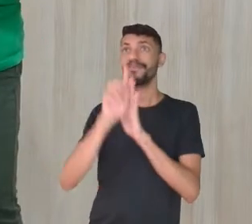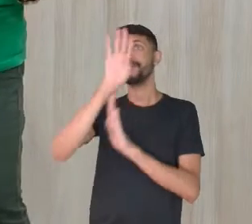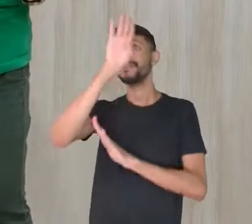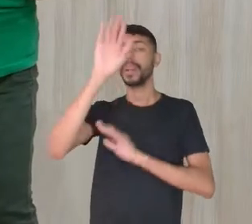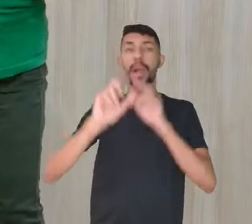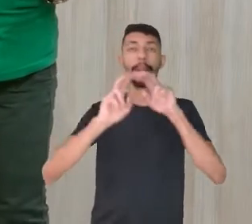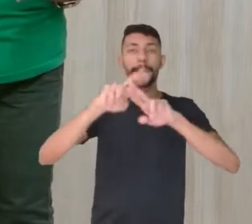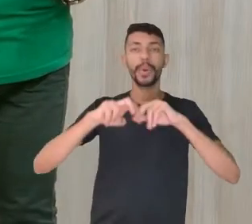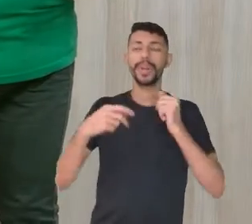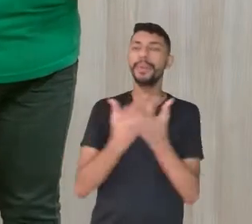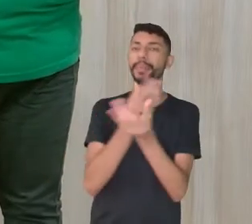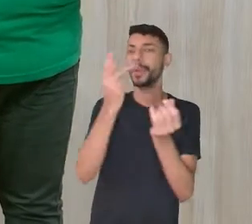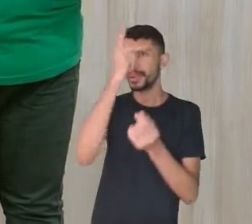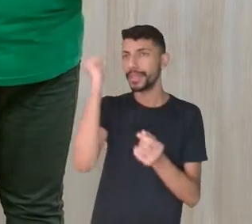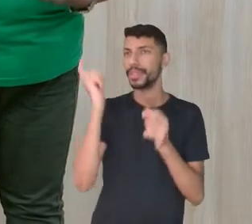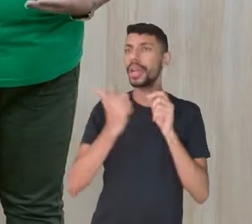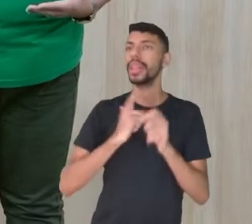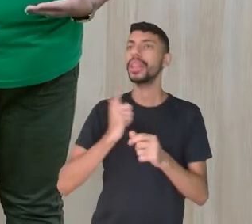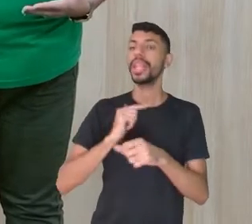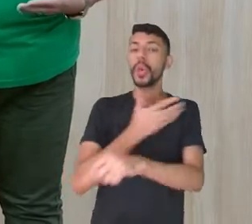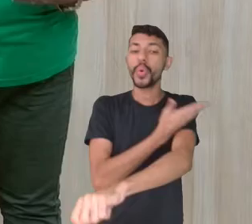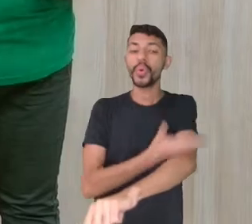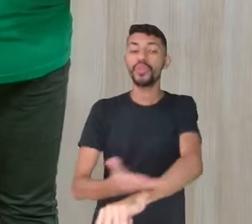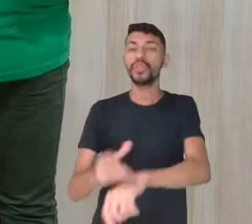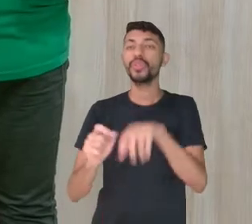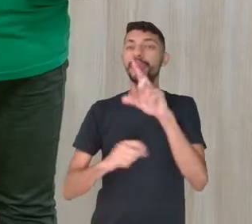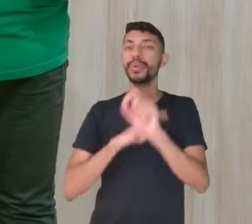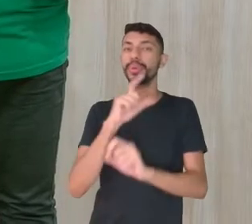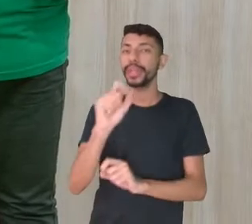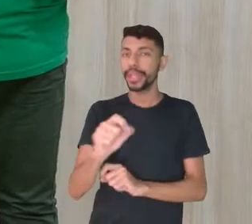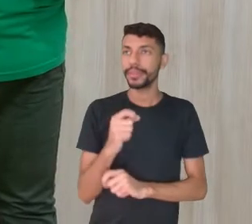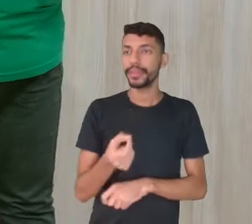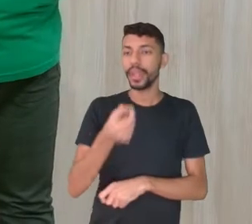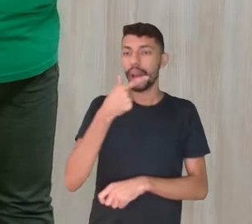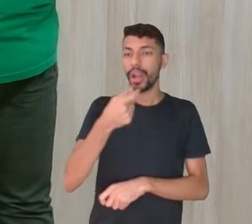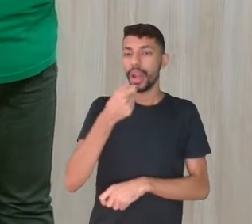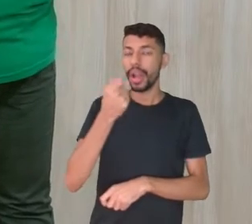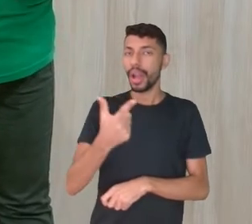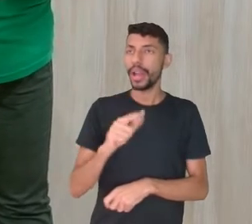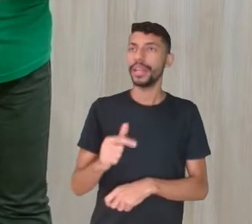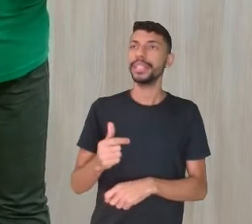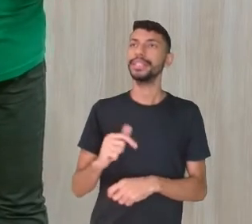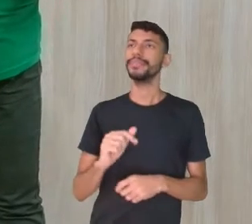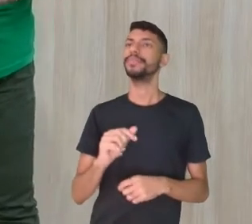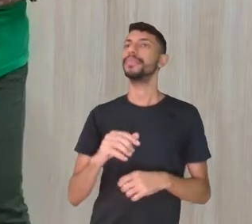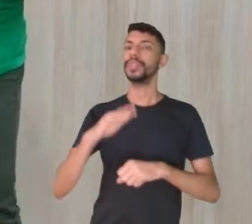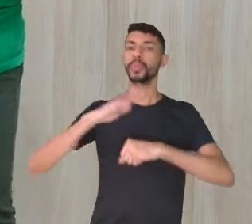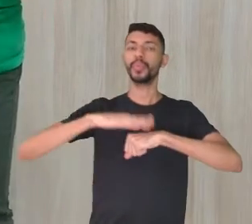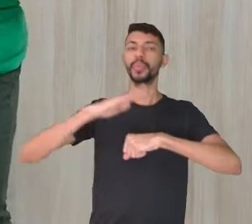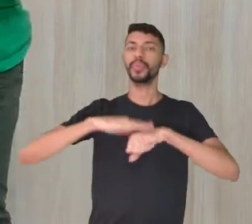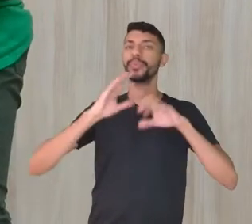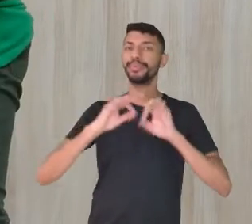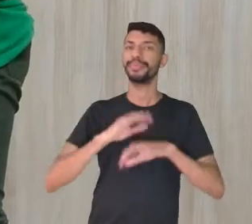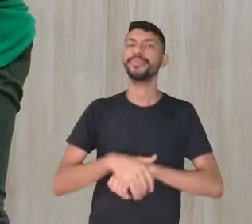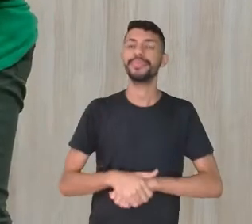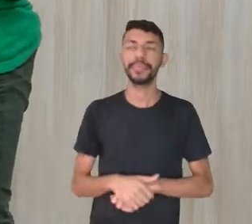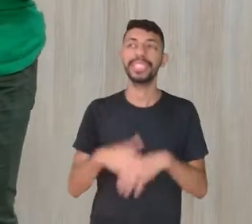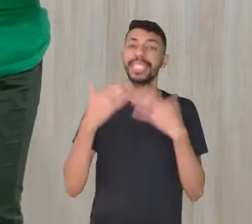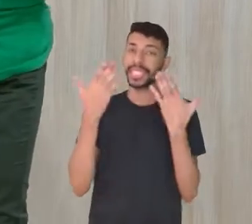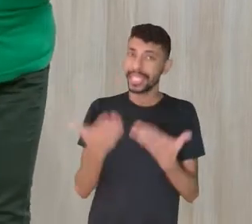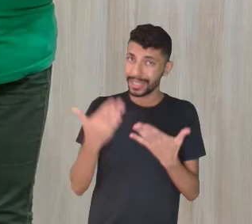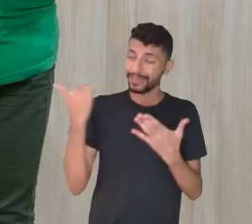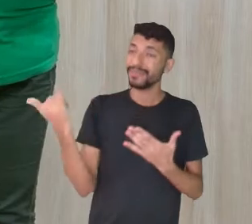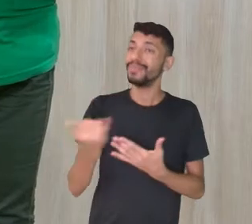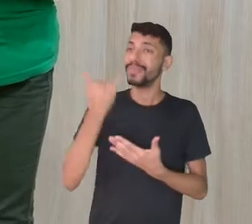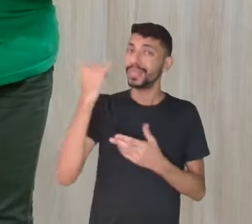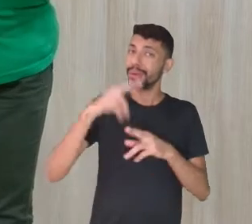tomar uma medicação, de ingerir um medicamento sem a prescrição médica. E isso é muito sério, porque essa medicação,